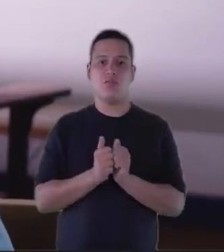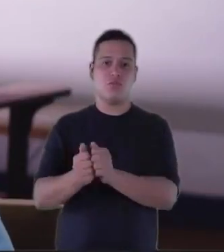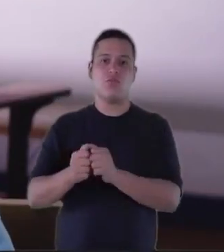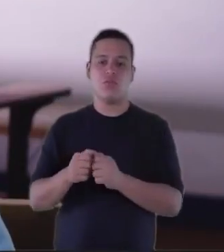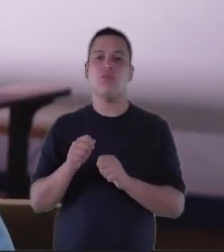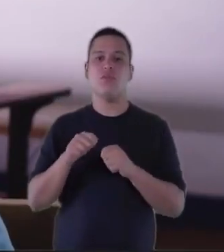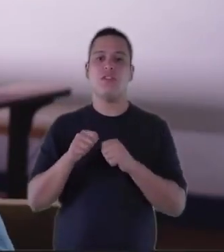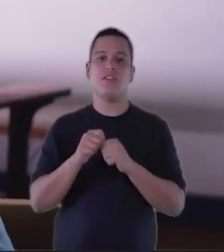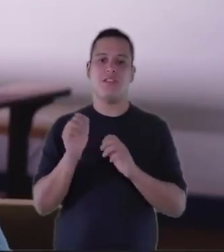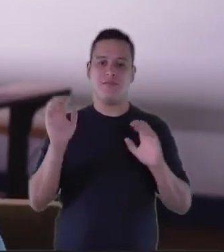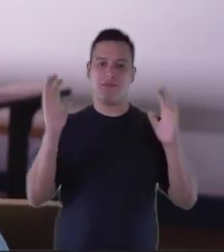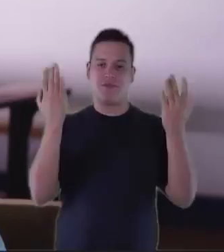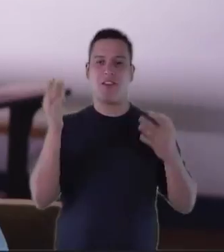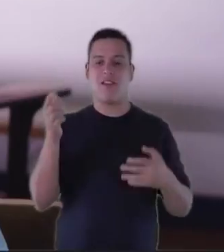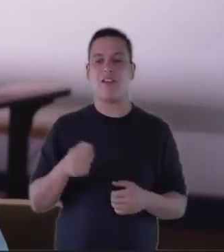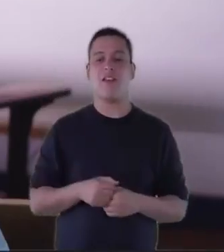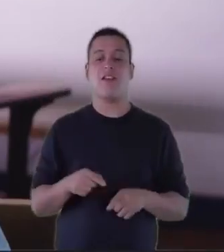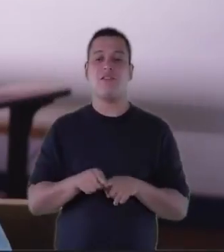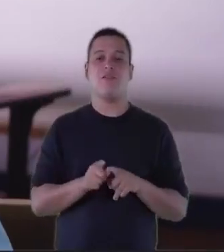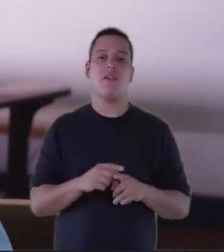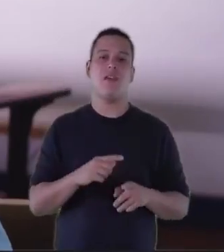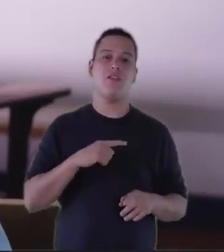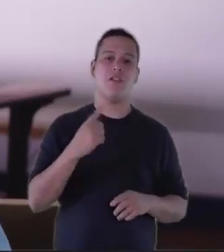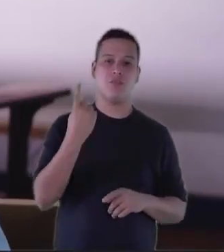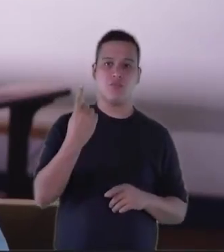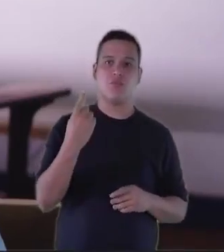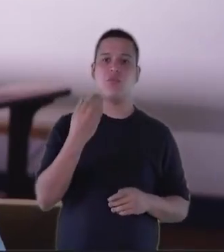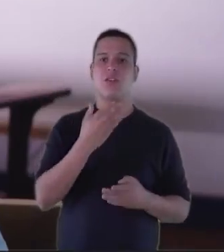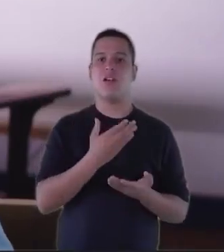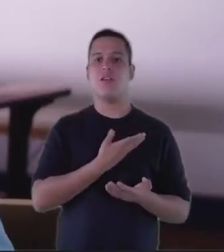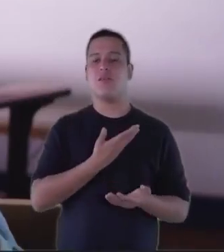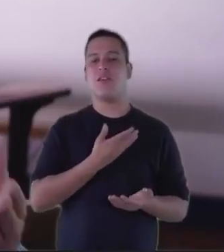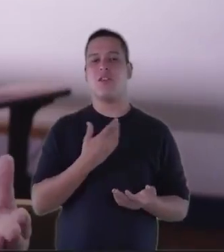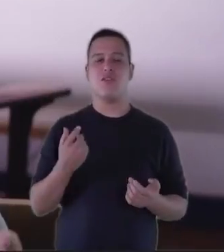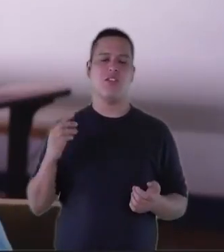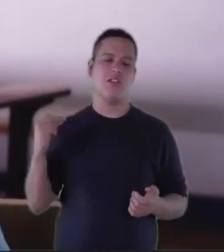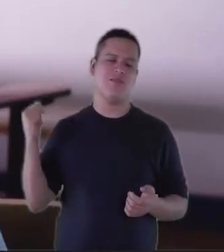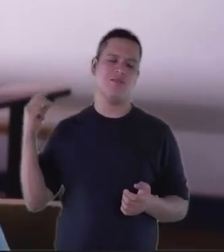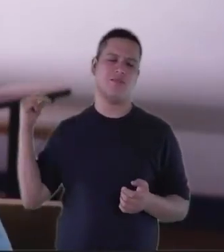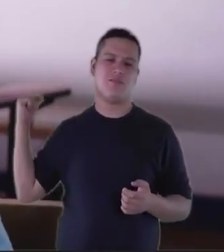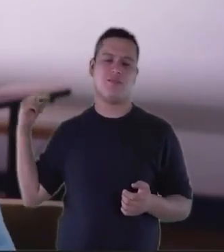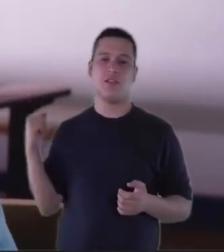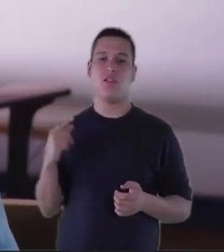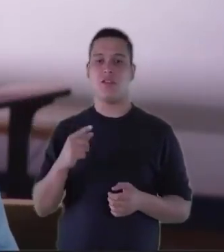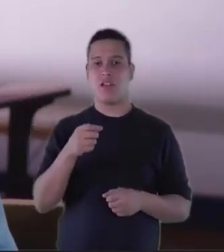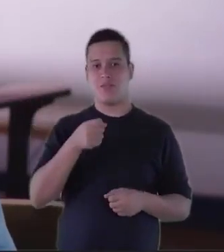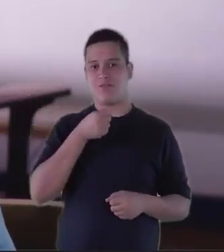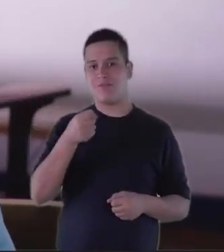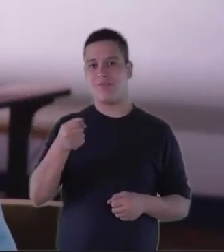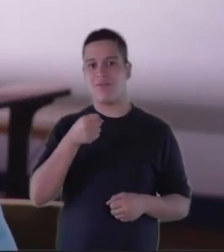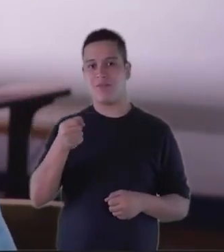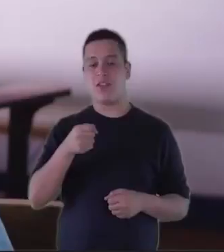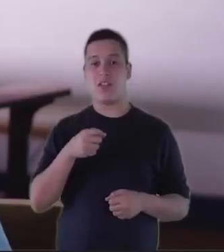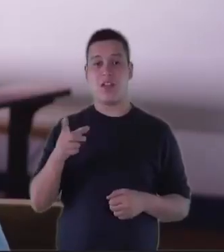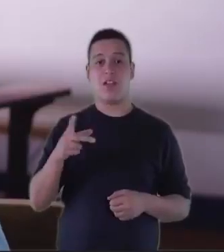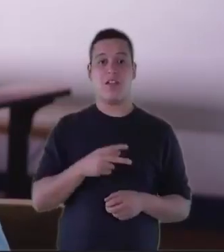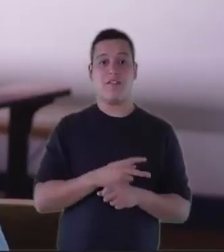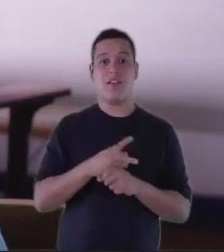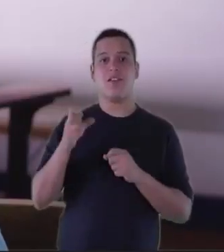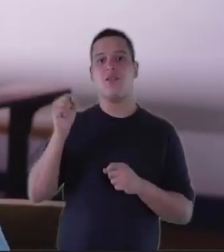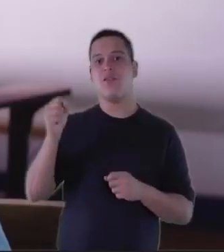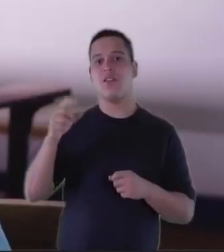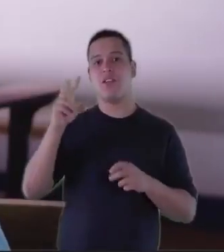de ter um amigo de vida inteira, que é o Marco Antônio Lage, um jornalista que ganhou as eleições aqui agora. Então, eu tenho esses